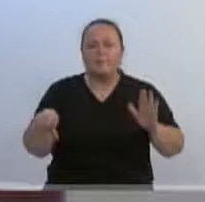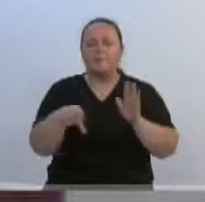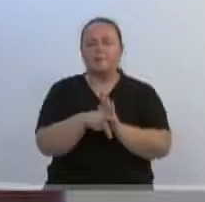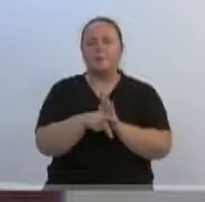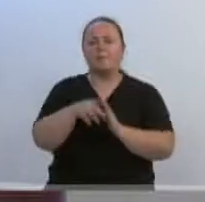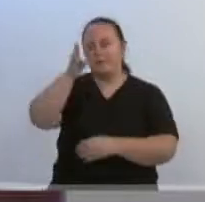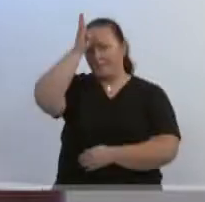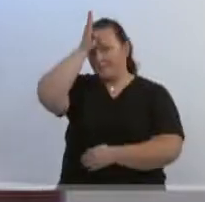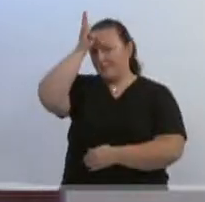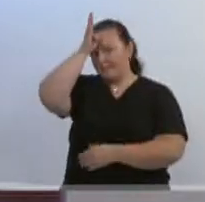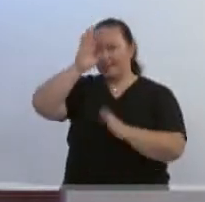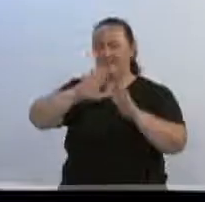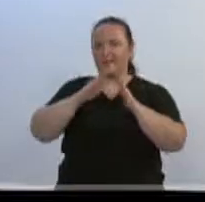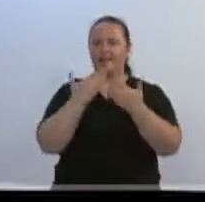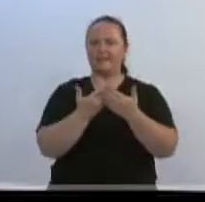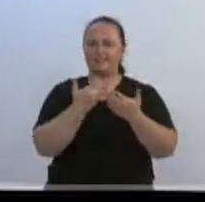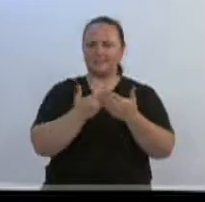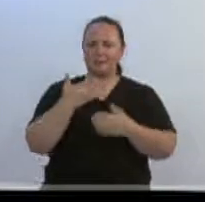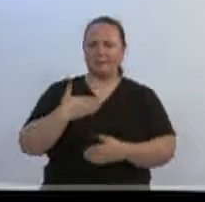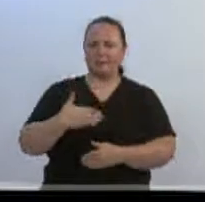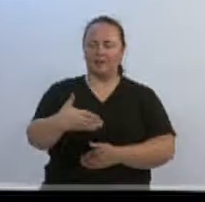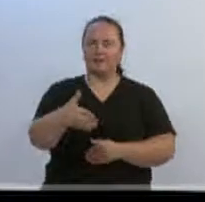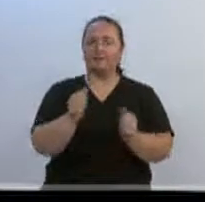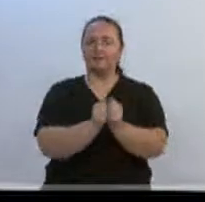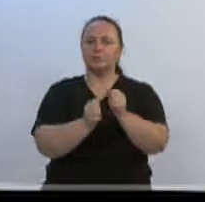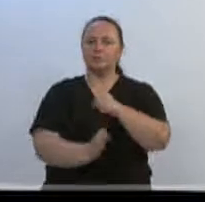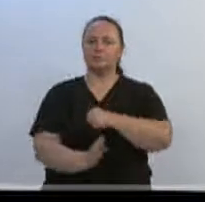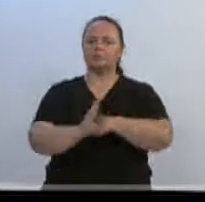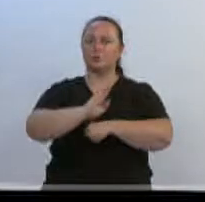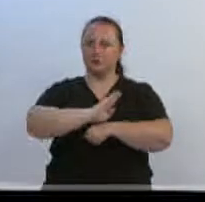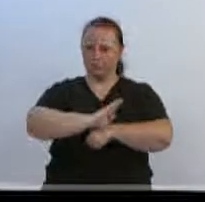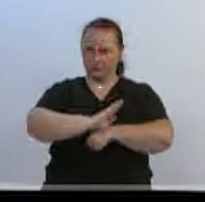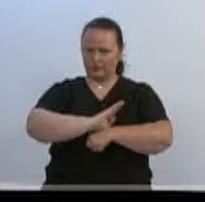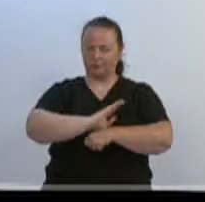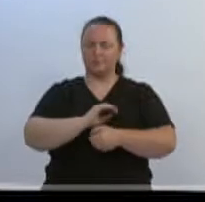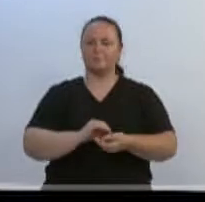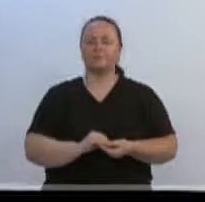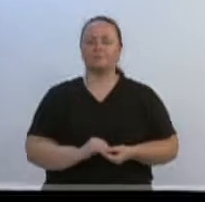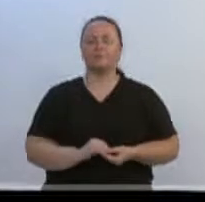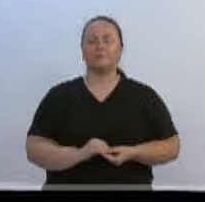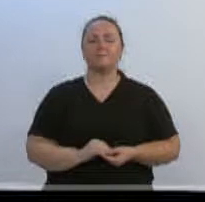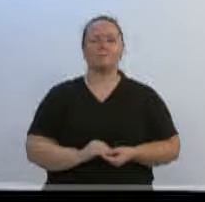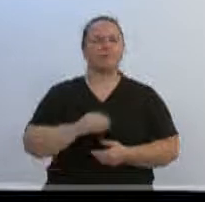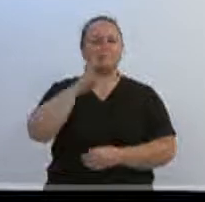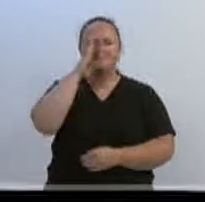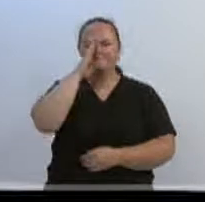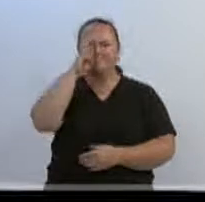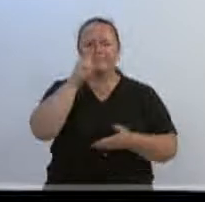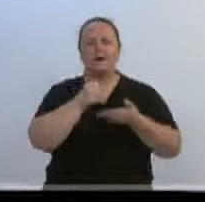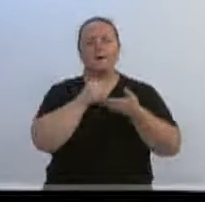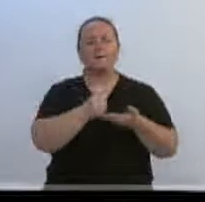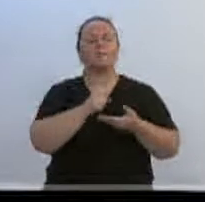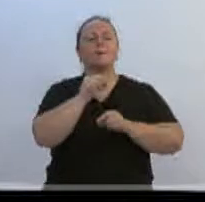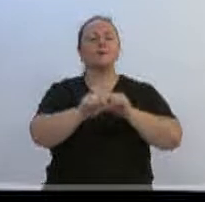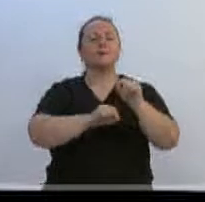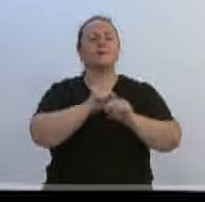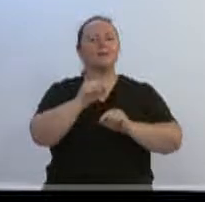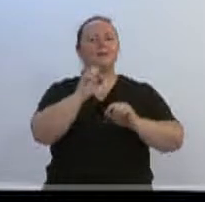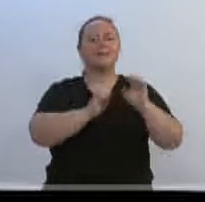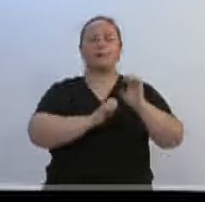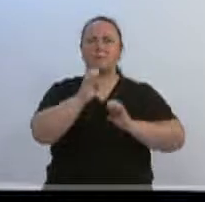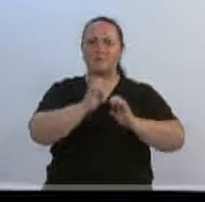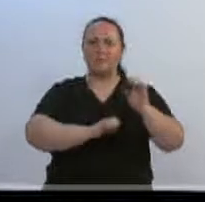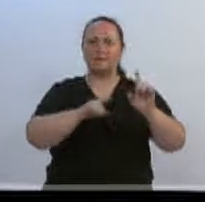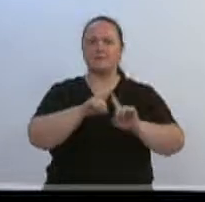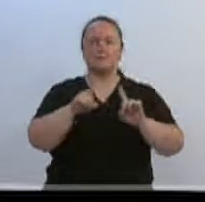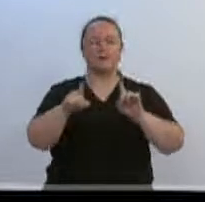estivemos junto com o vereador zeca bombeiro eu quero destacar aqui principalmente o apoio de empresas mas acima